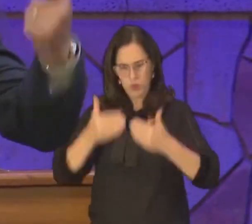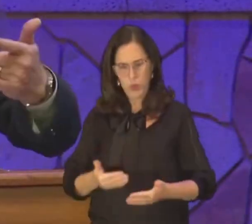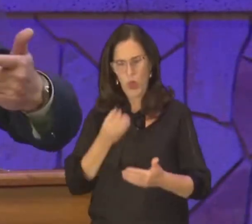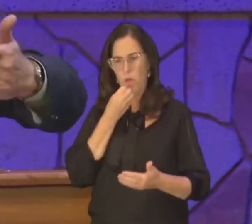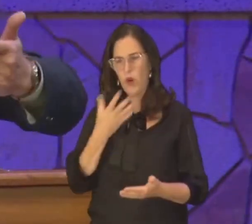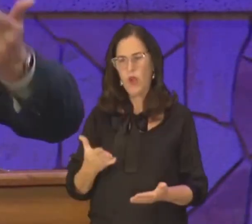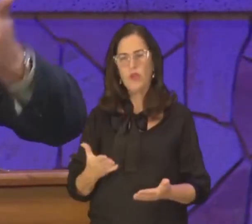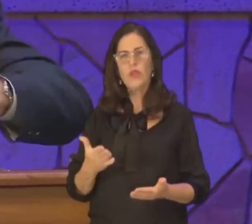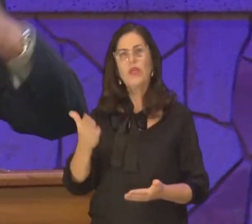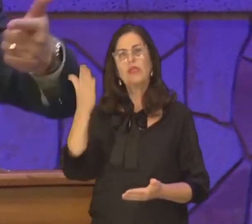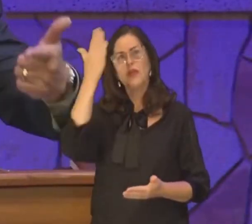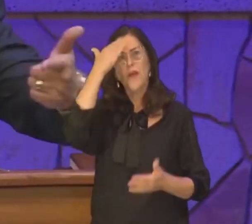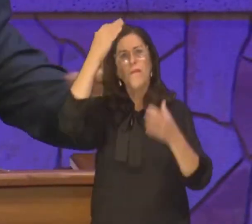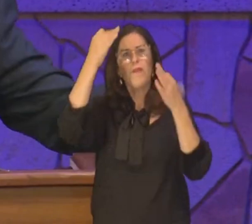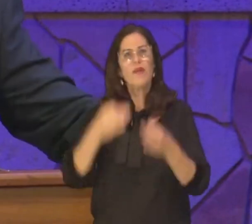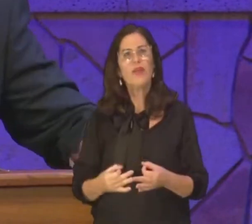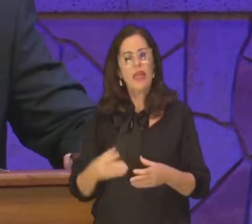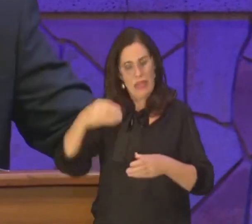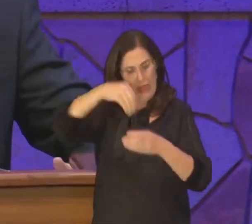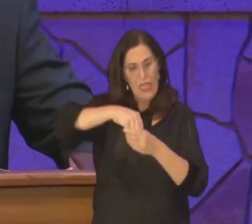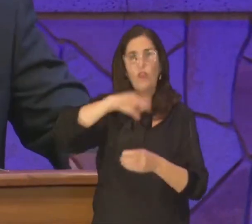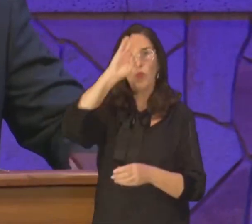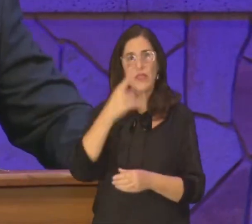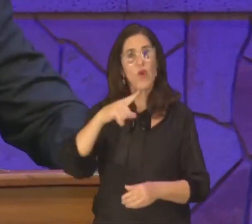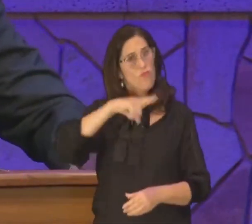que perfeitamente em nosso país há isso.